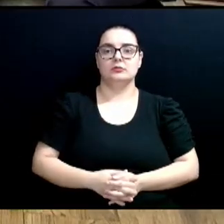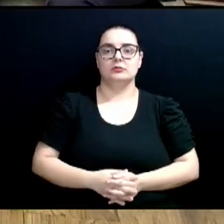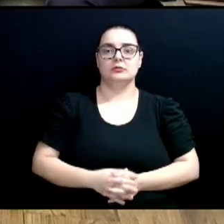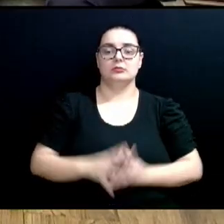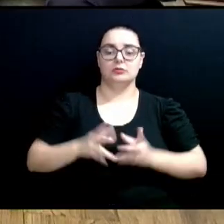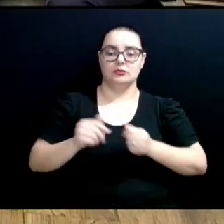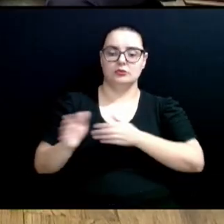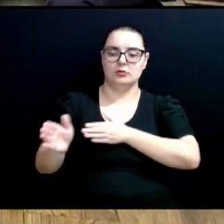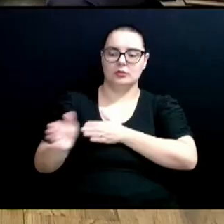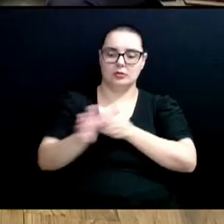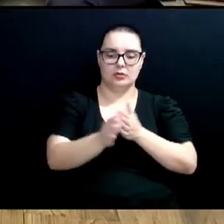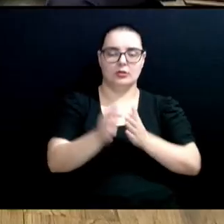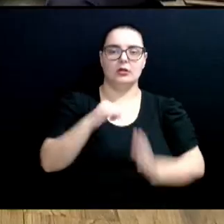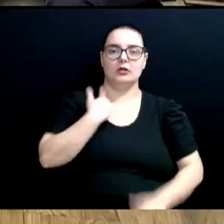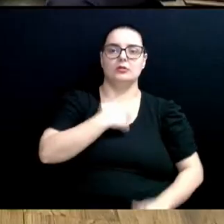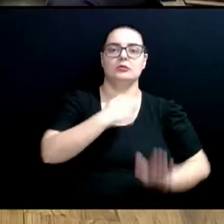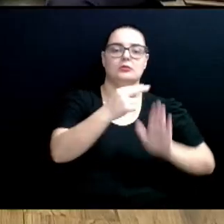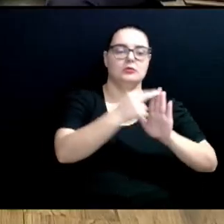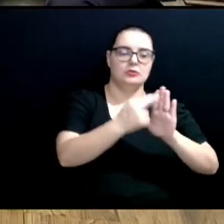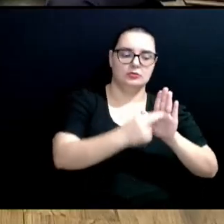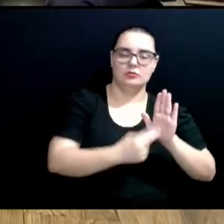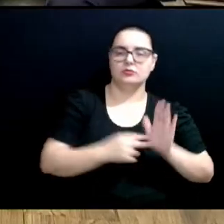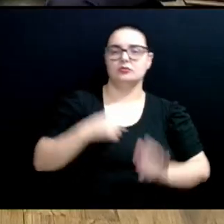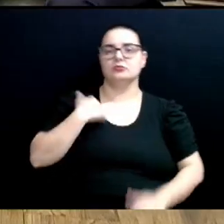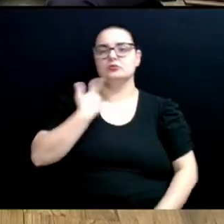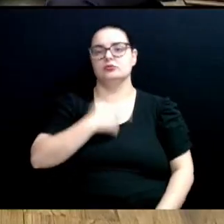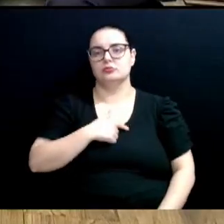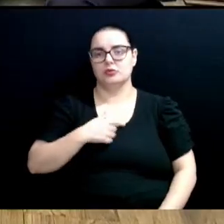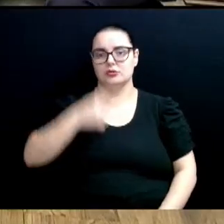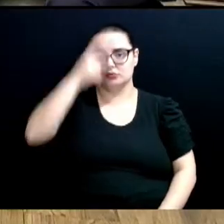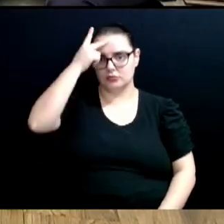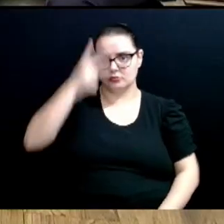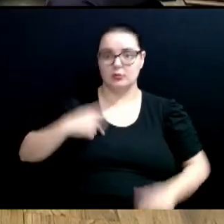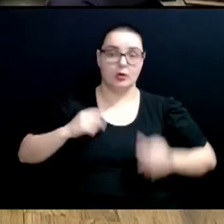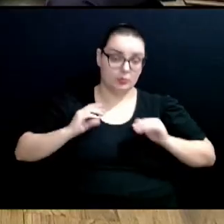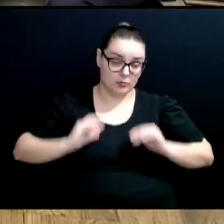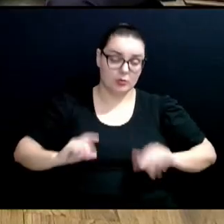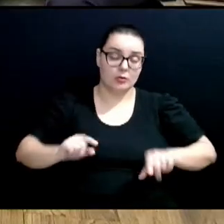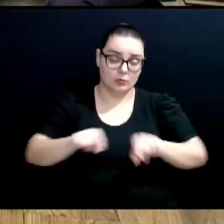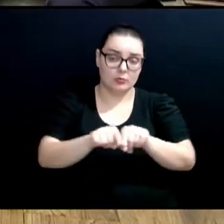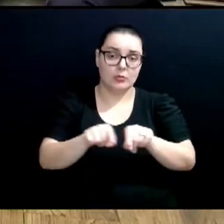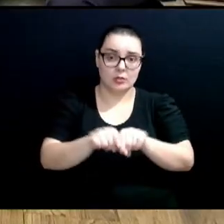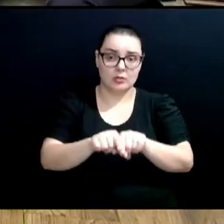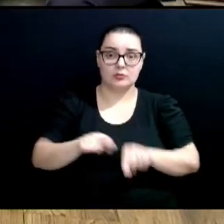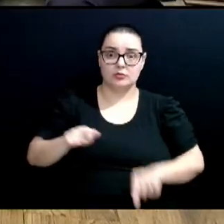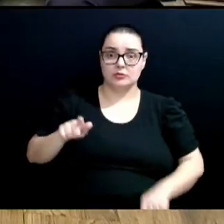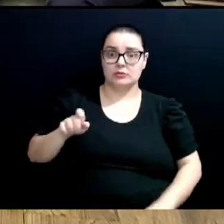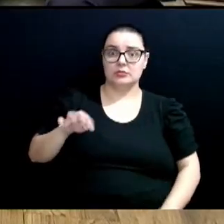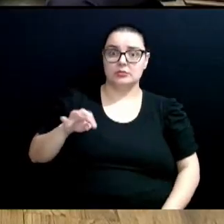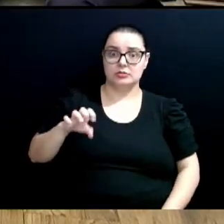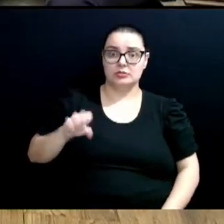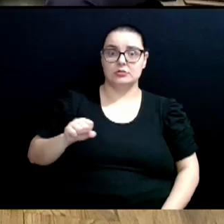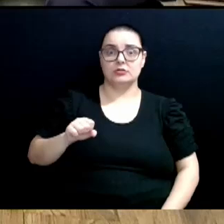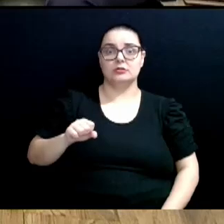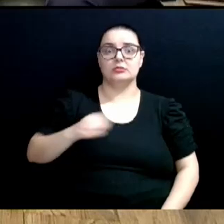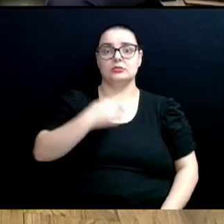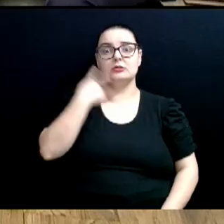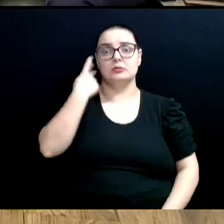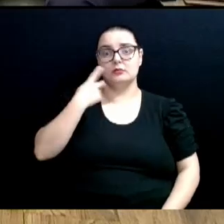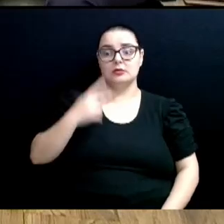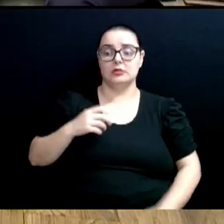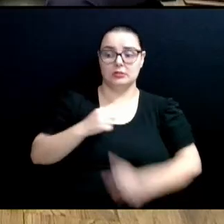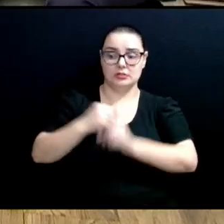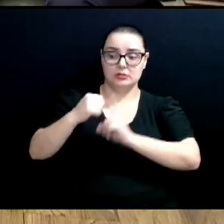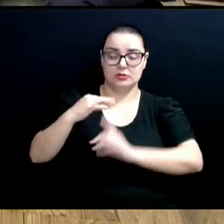nossas normas, o próprio comportamento, inclusive, dos agentes políticos, né, da sociedade de maneira geral, ele deve